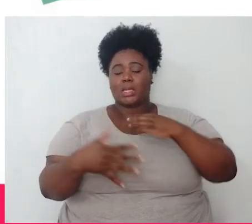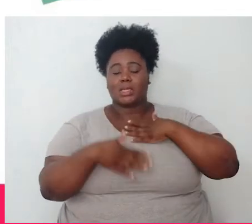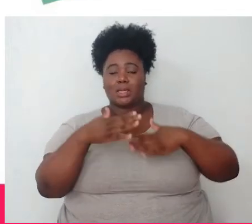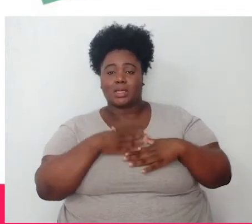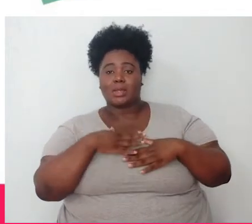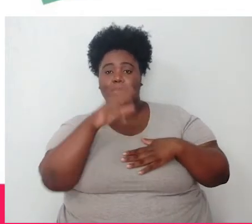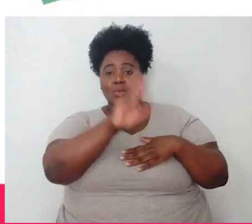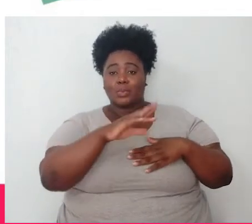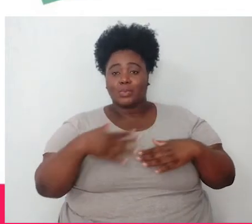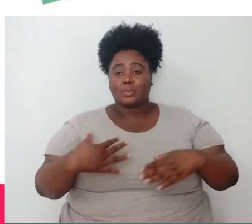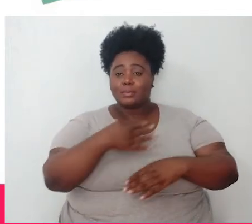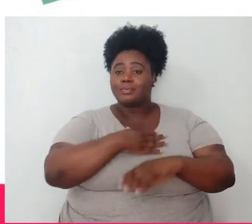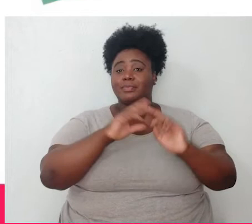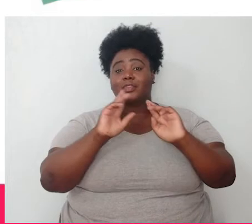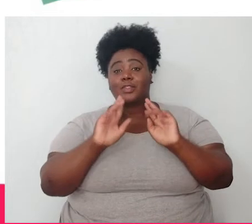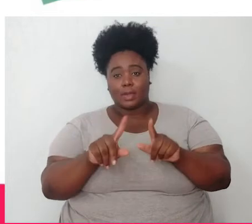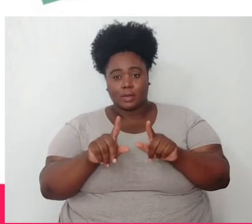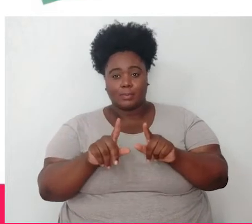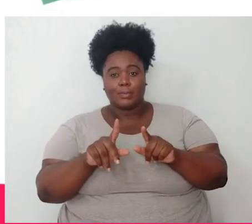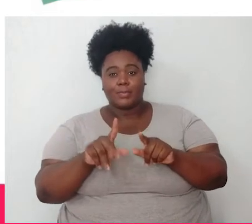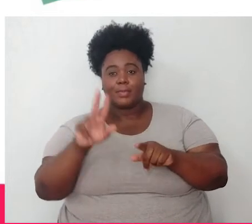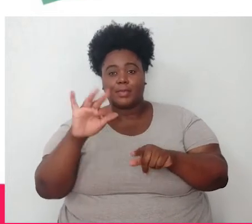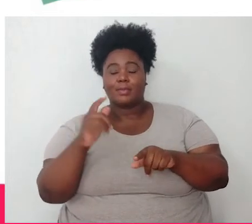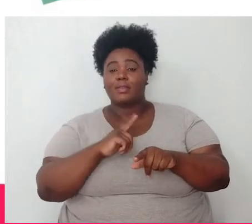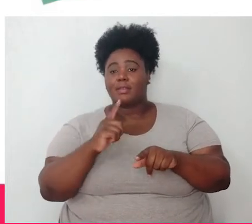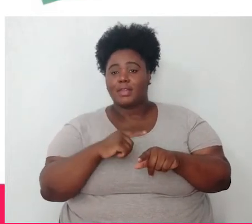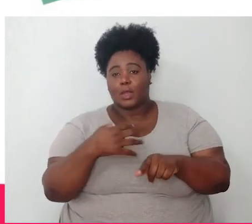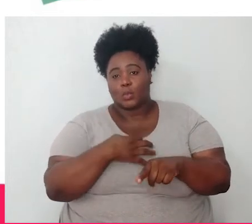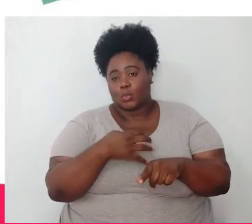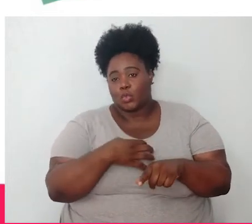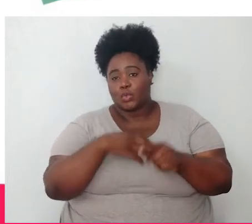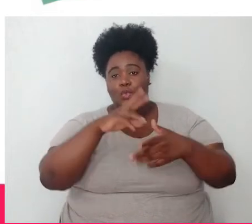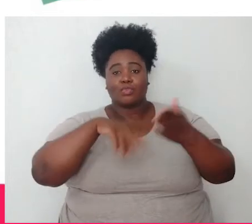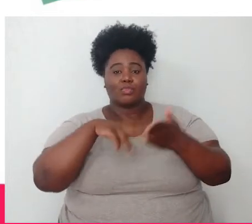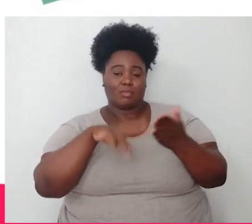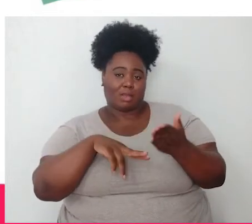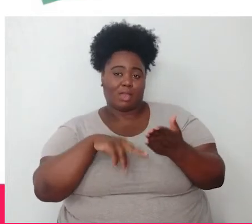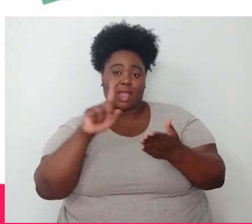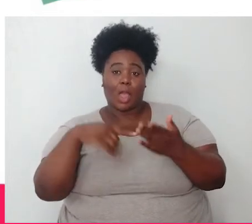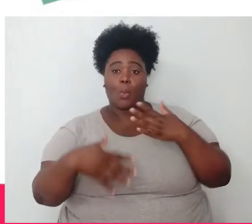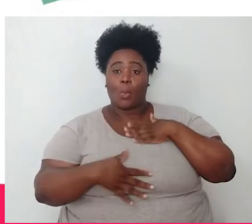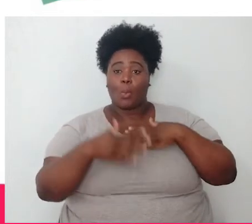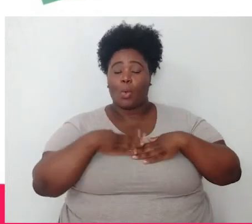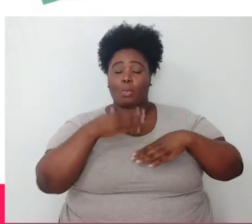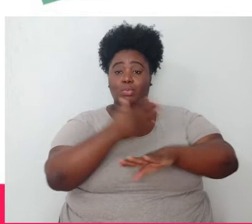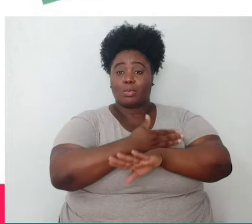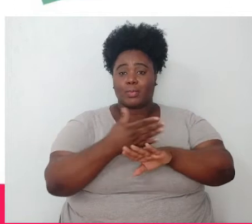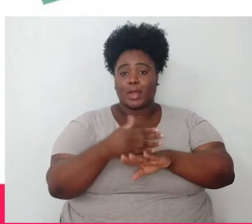um corpo racialmente diferente, ele vai ter um tipo de leitura. Se um corpo é de uma pessoa branca,